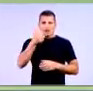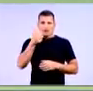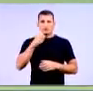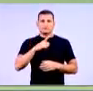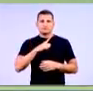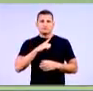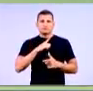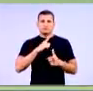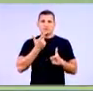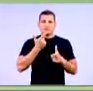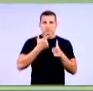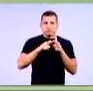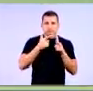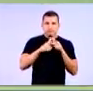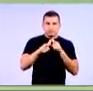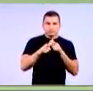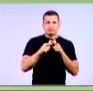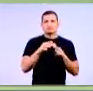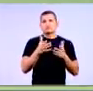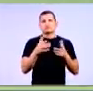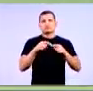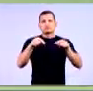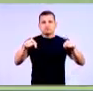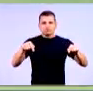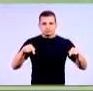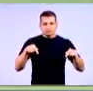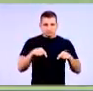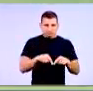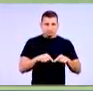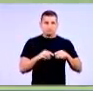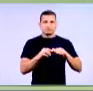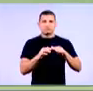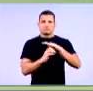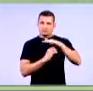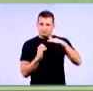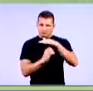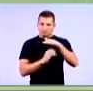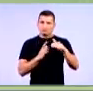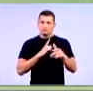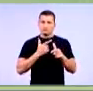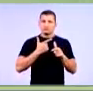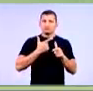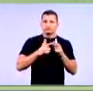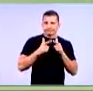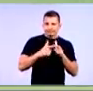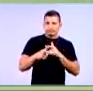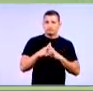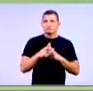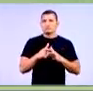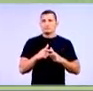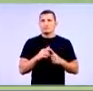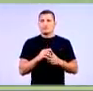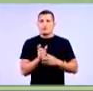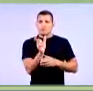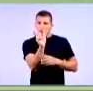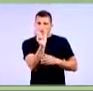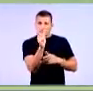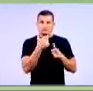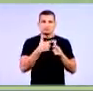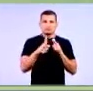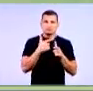lá em determinado setor da empresa, eles estão passando por algum problema, ou então essa palavra